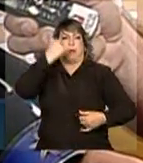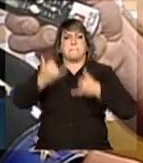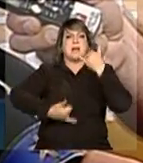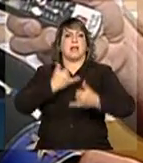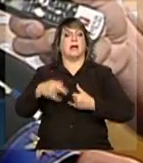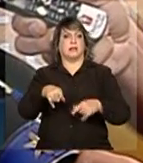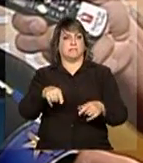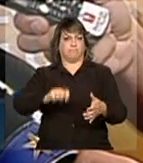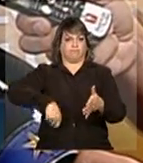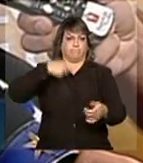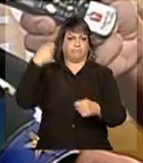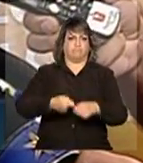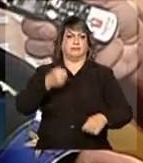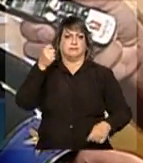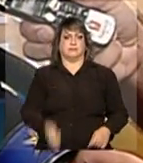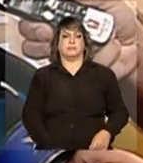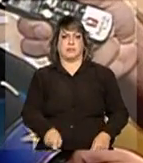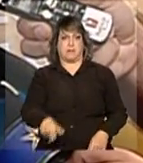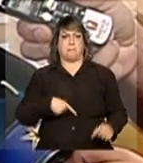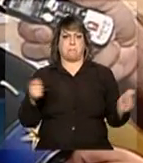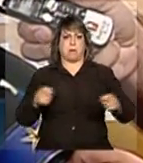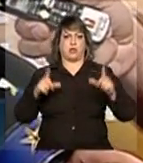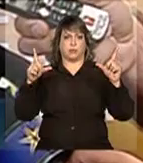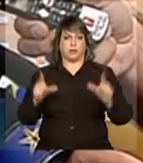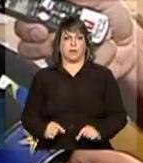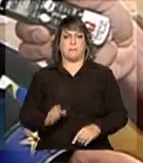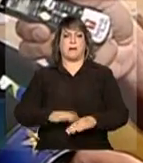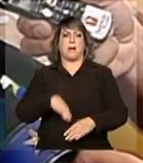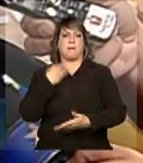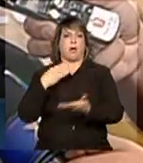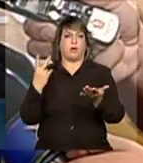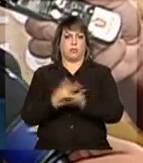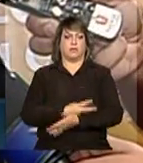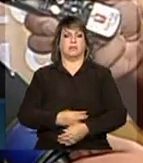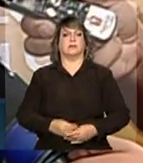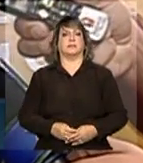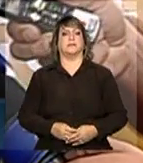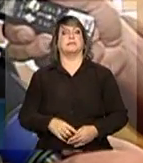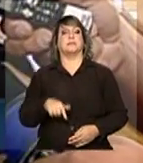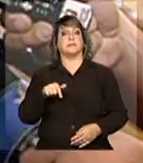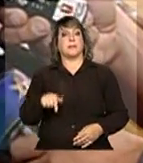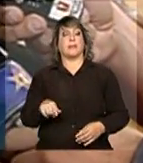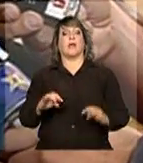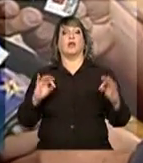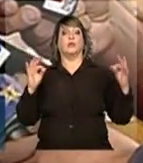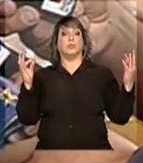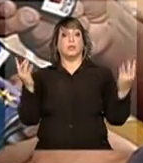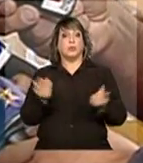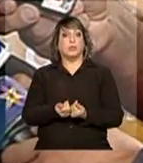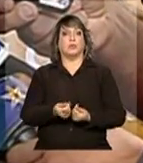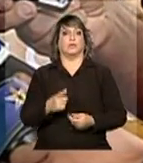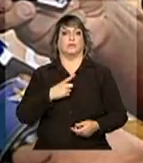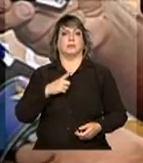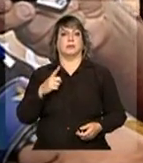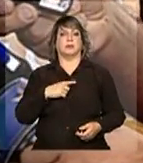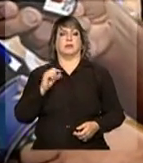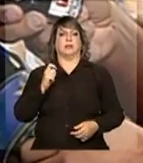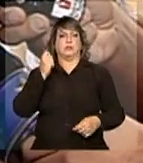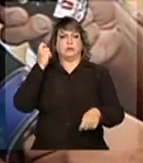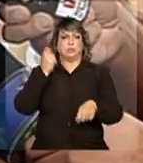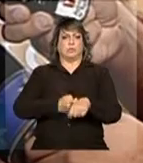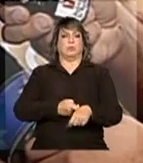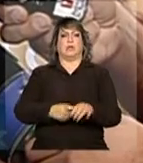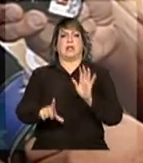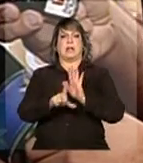avanço também e que seria uma medida que pode diminuir mais as mortes, acidentes? As medidas todas de endurecimento da legislação, eu